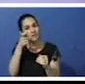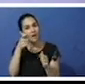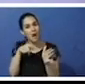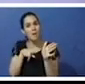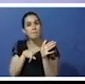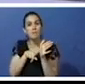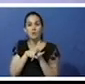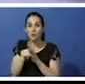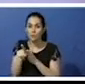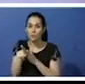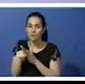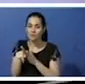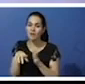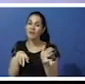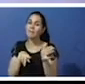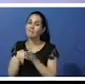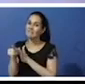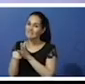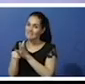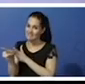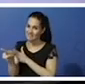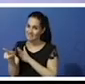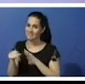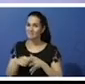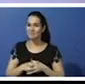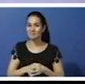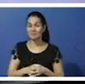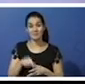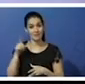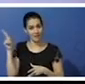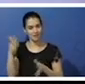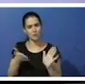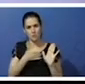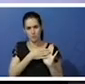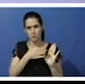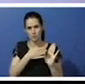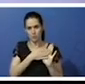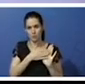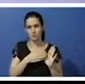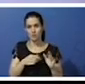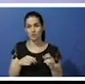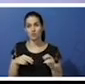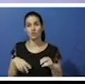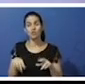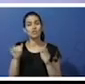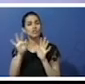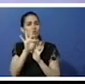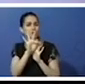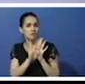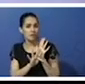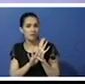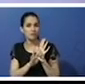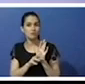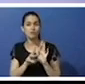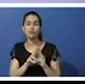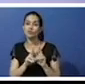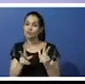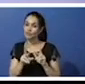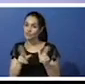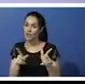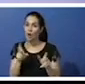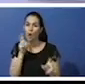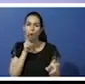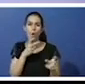e pesquisa, tá? É uma proposta aqui dessa produçãozinha de texto que pode ser realizada de forma